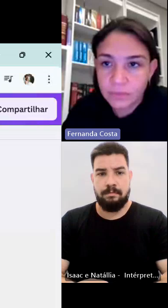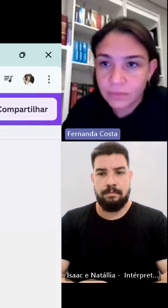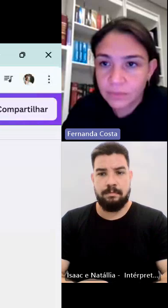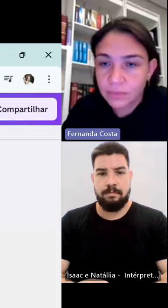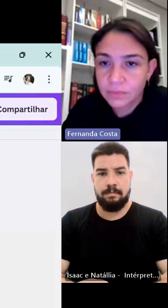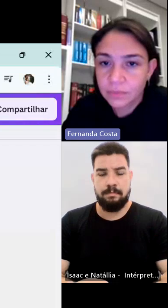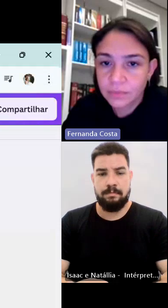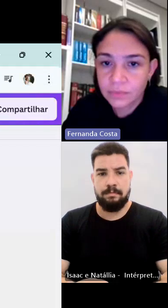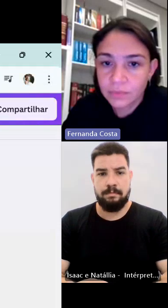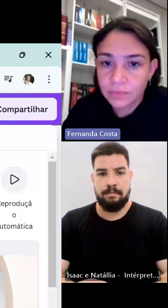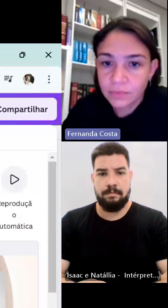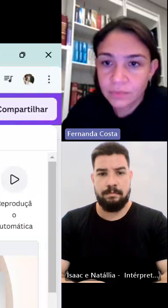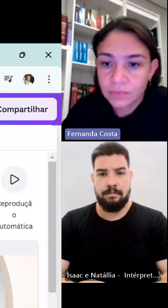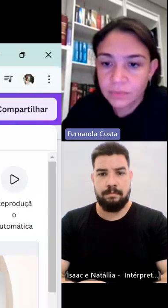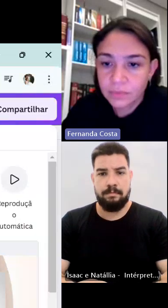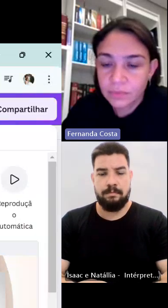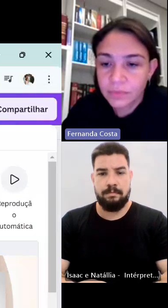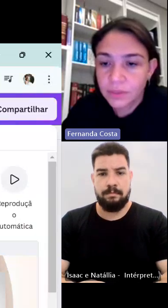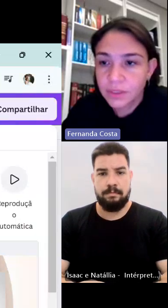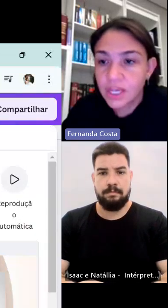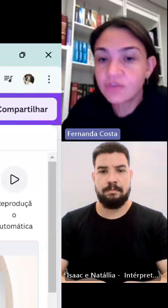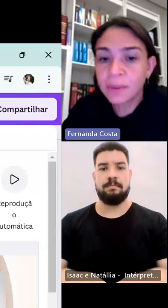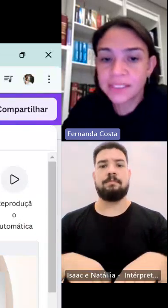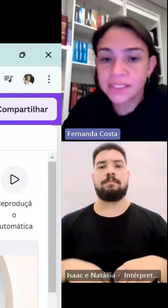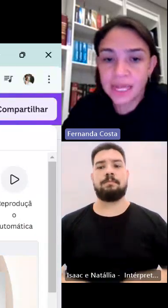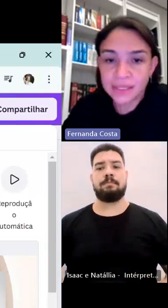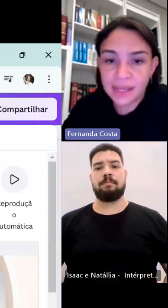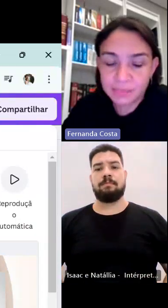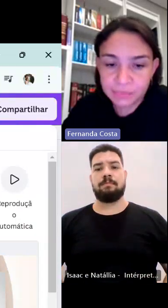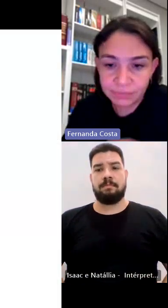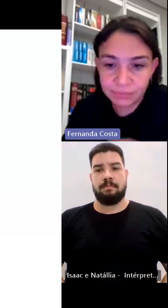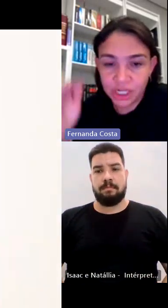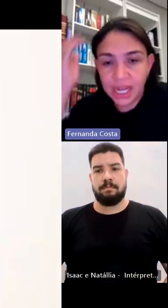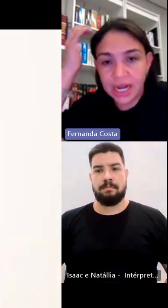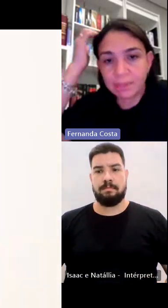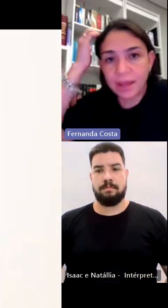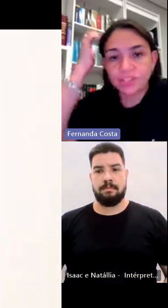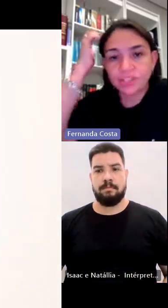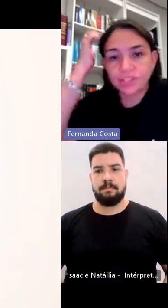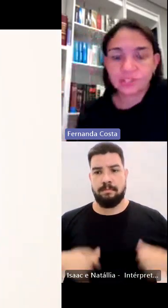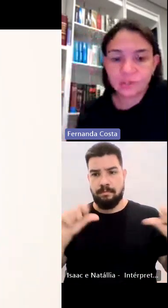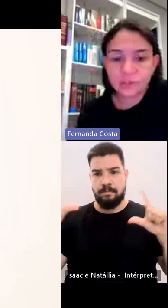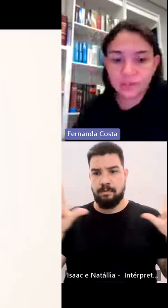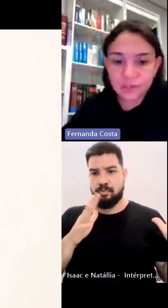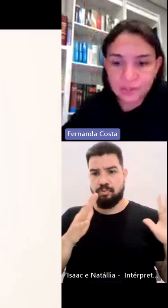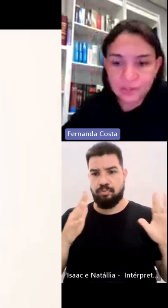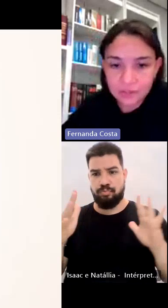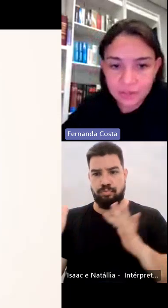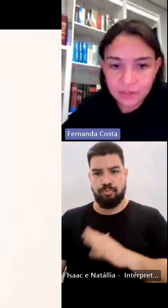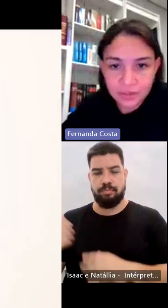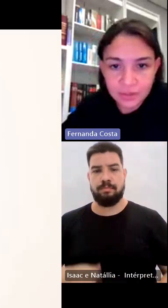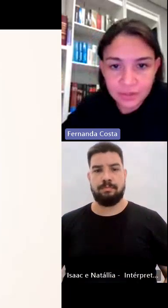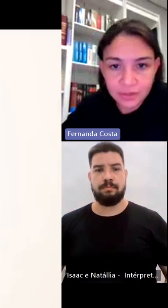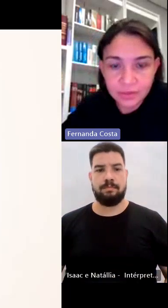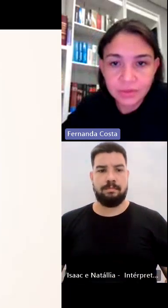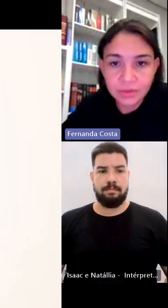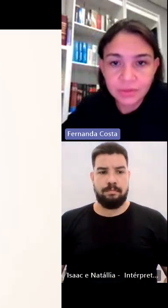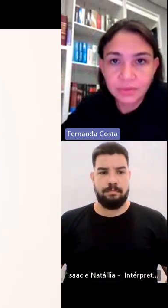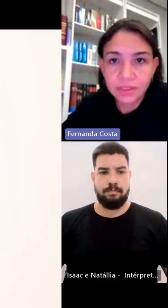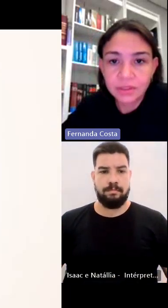Os ouvidos estão constantemente ativos. Eles Eu vou captam as passar, ondas tá? sonoras Vou e as chegar na transformam em parte. informações que são interpretadas